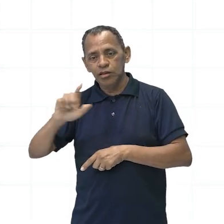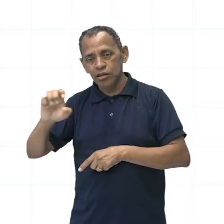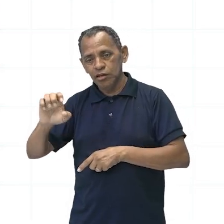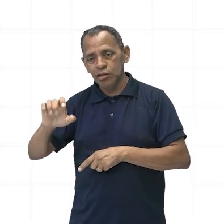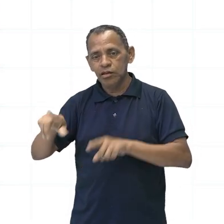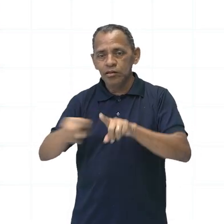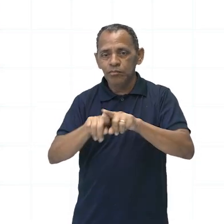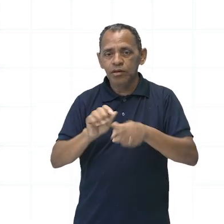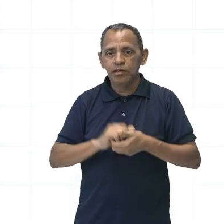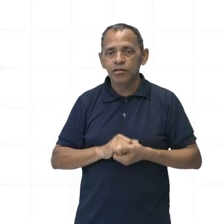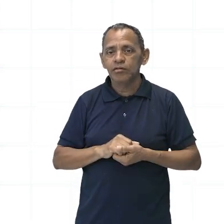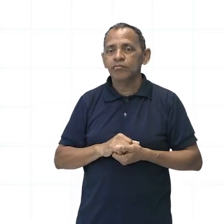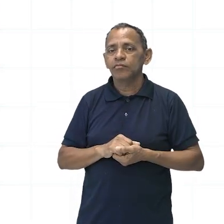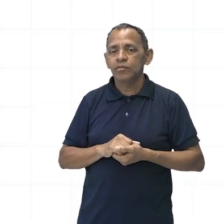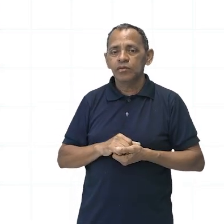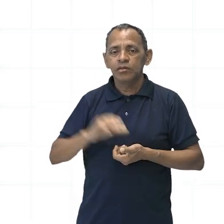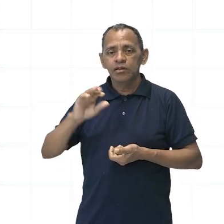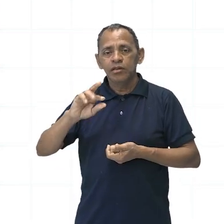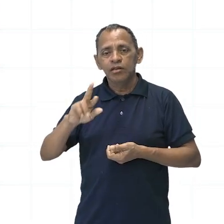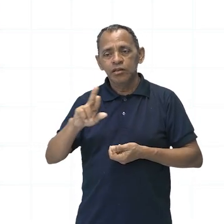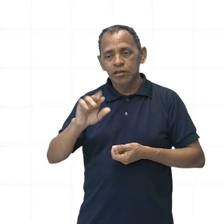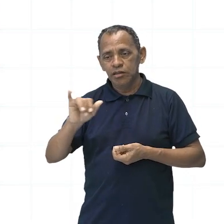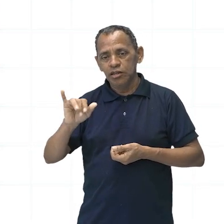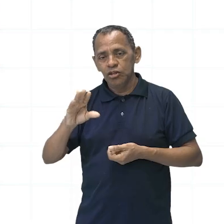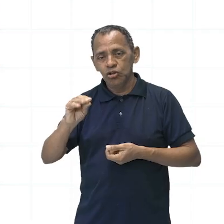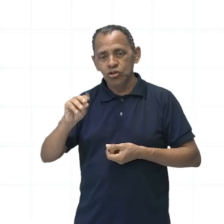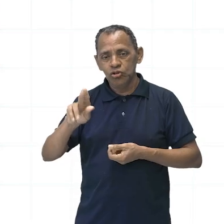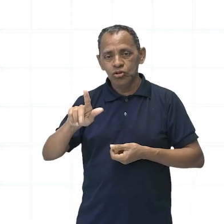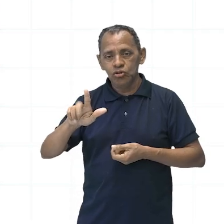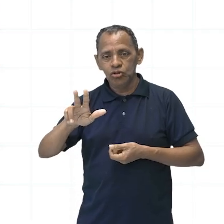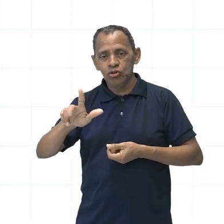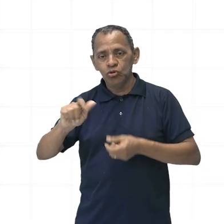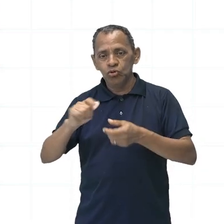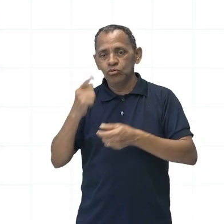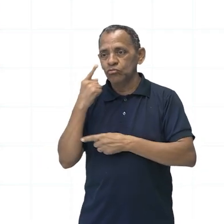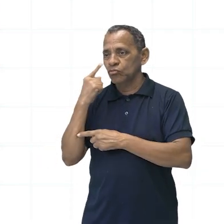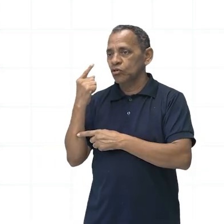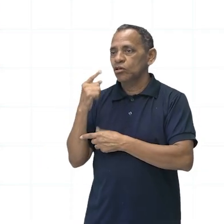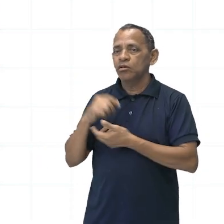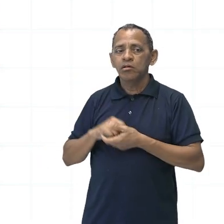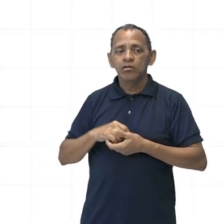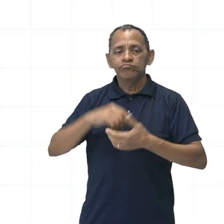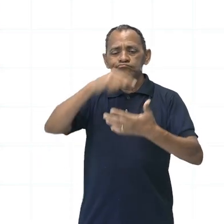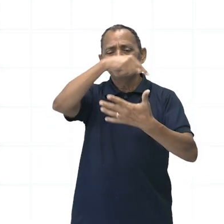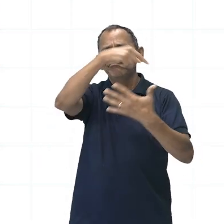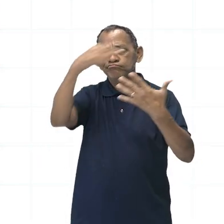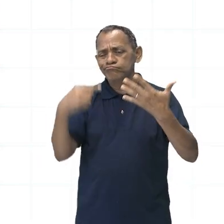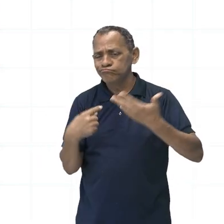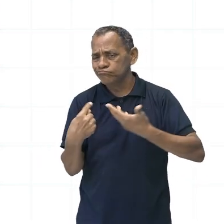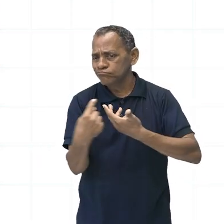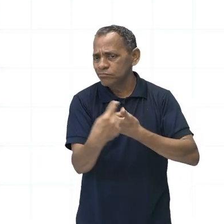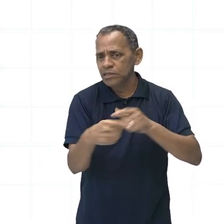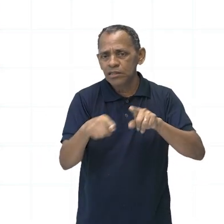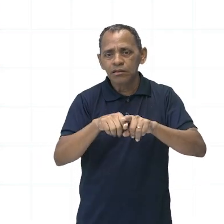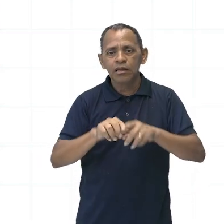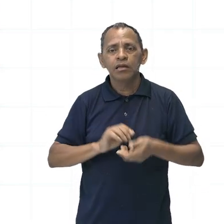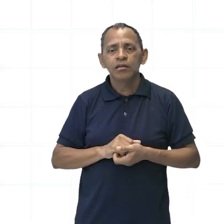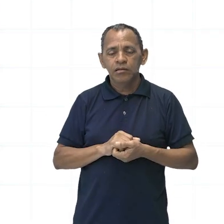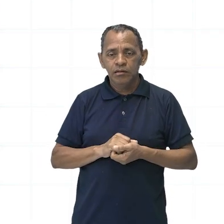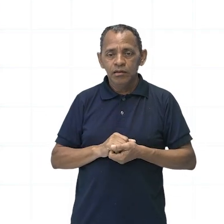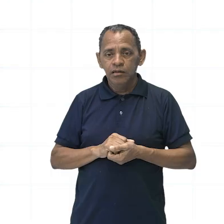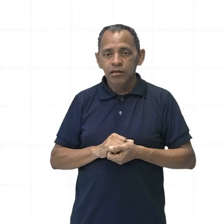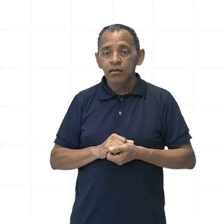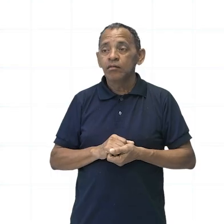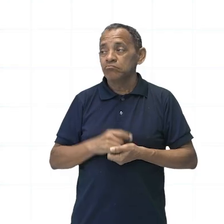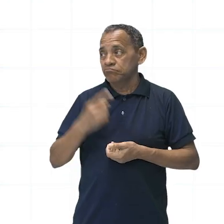o Dexter, Criolo, o Donga, o BK, Bielzinho, MV Bill e Flora Matos.